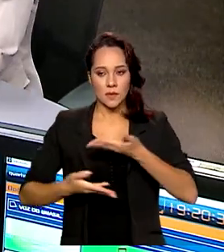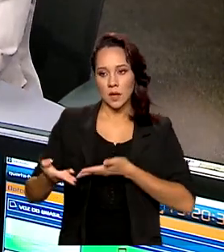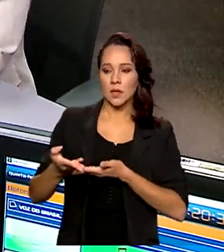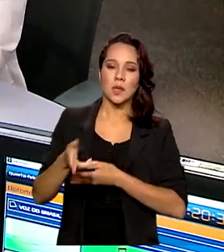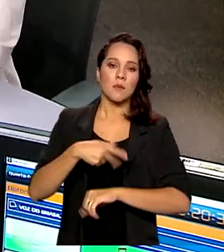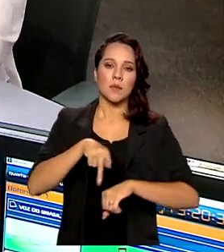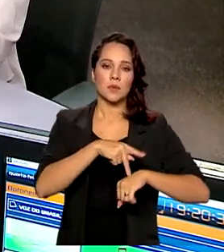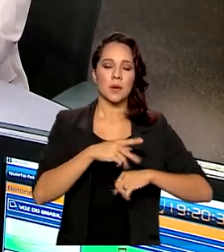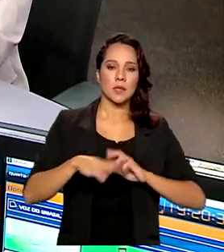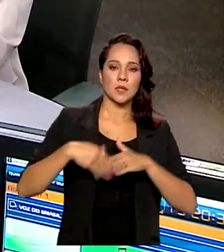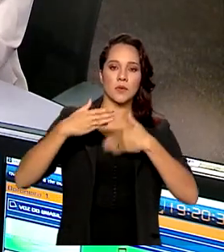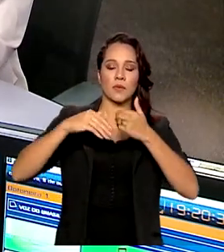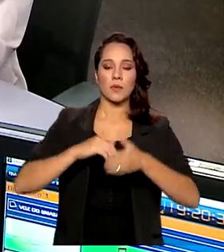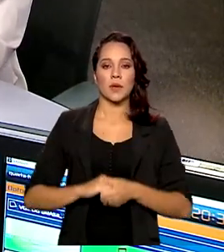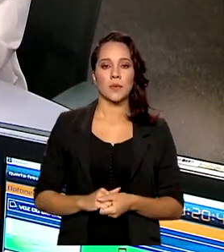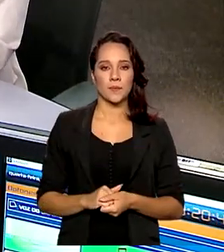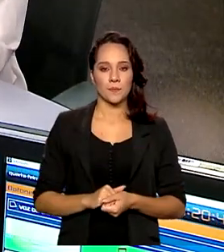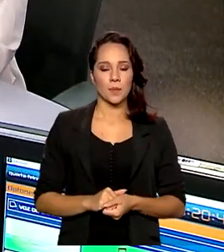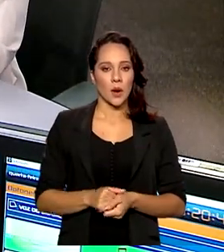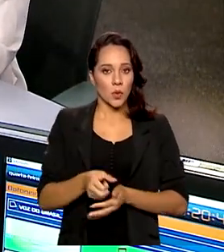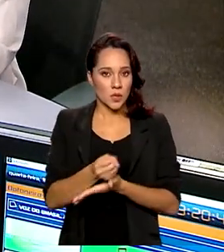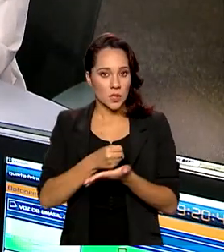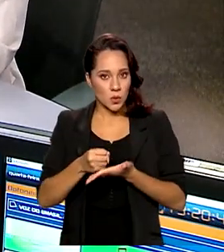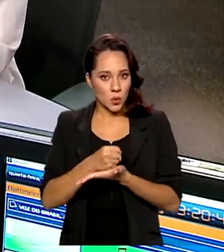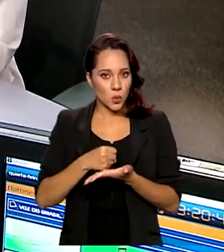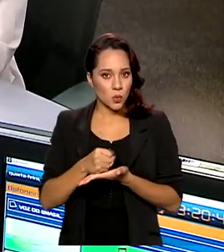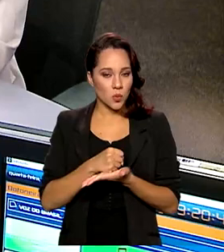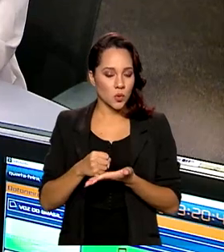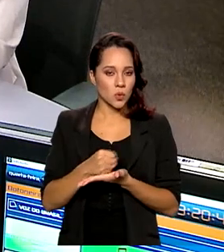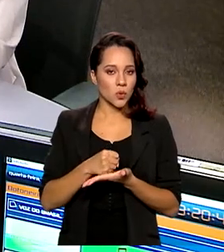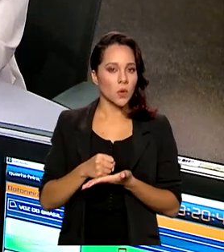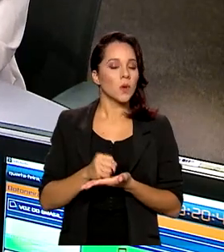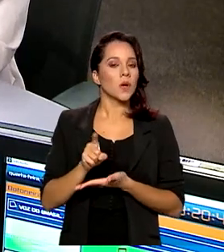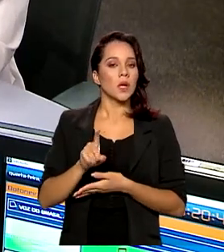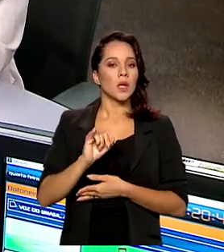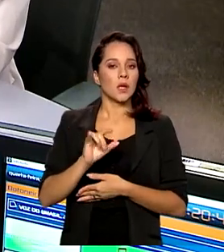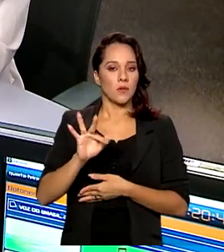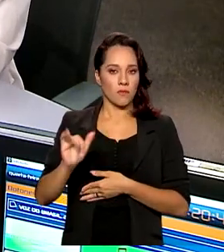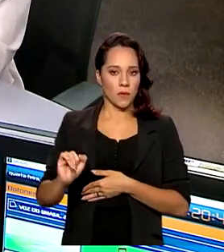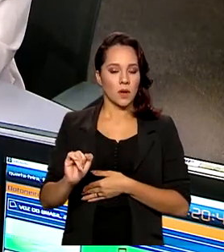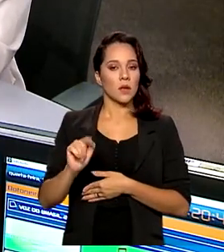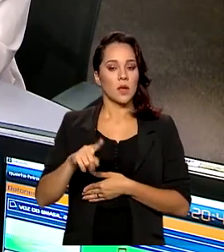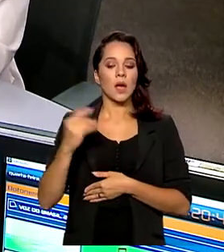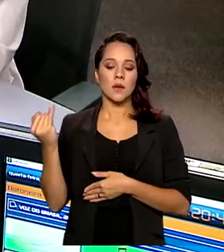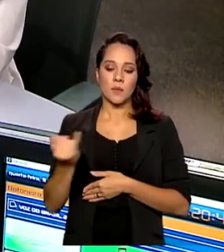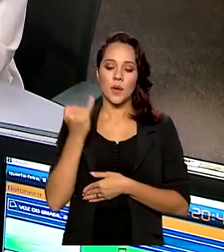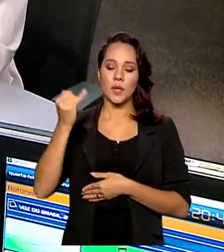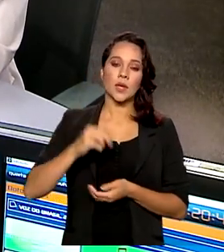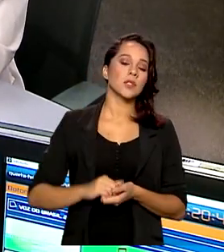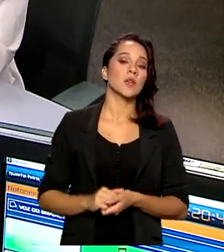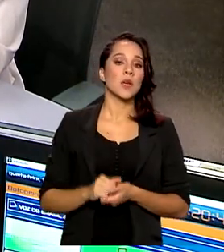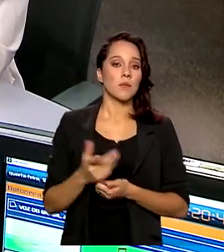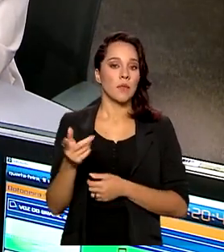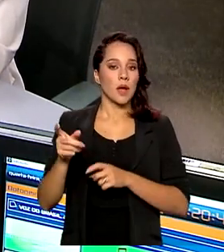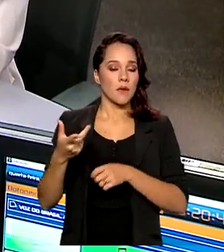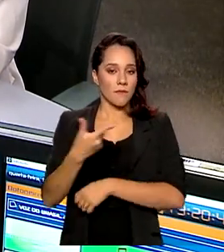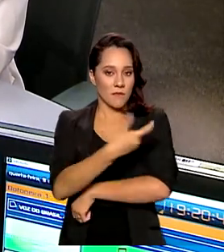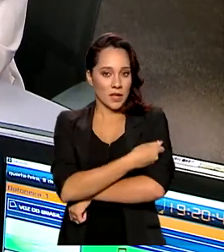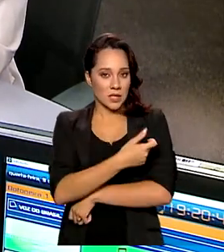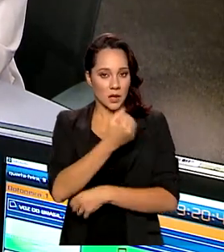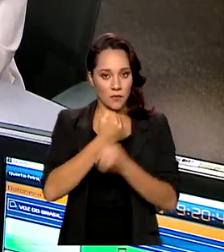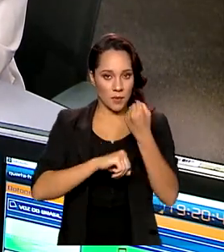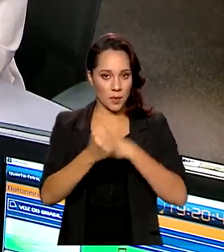para países em desenvolvimento. Os insumos farmacêuticos ativos, IFAs, elementos fundamentais para a produção de